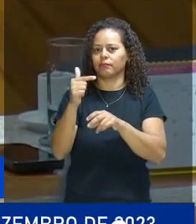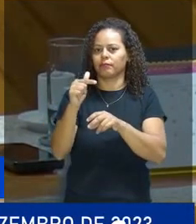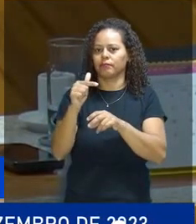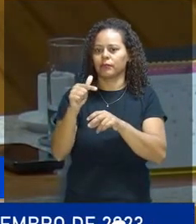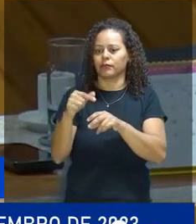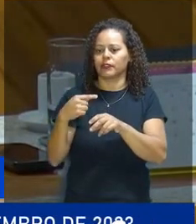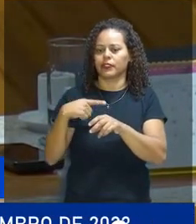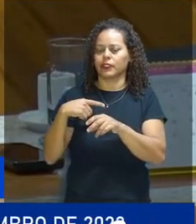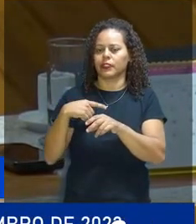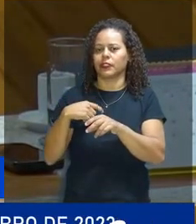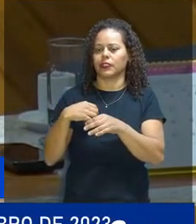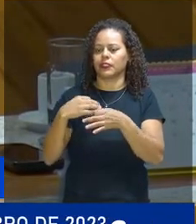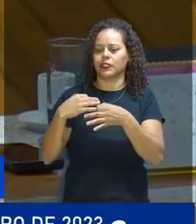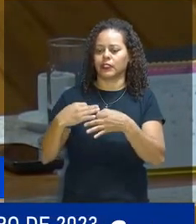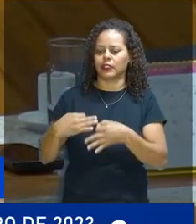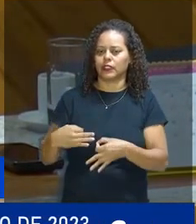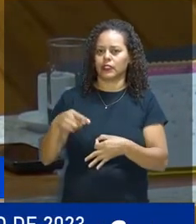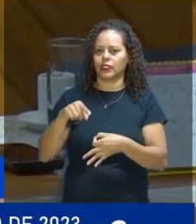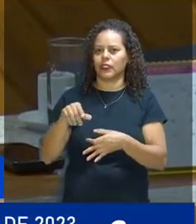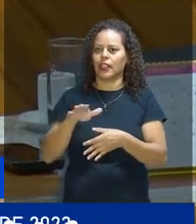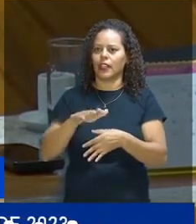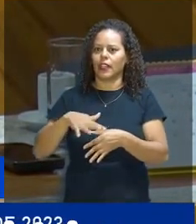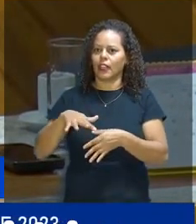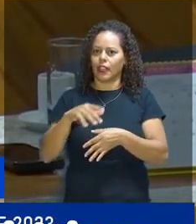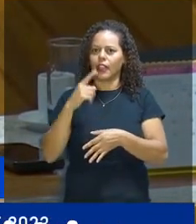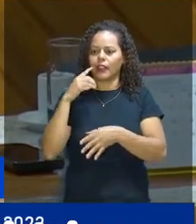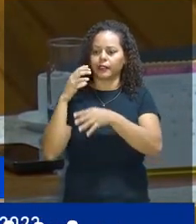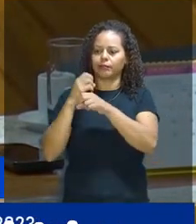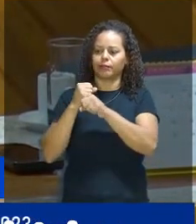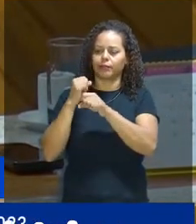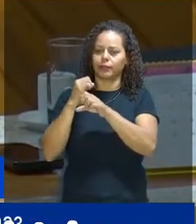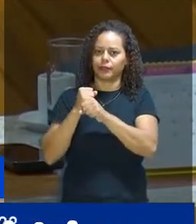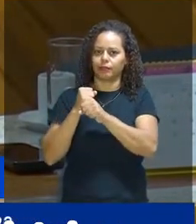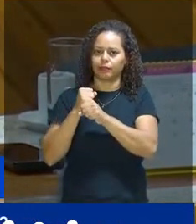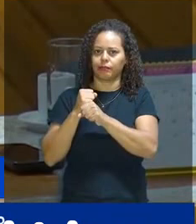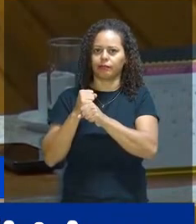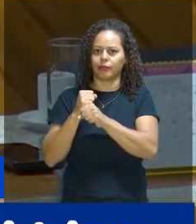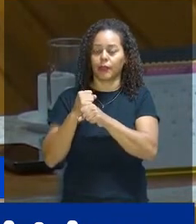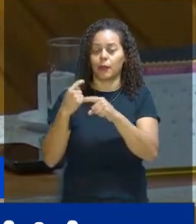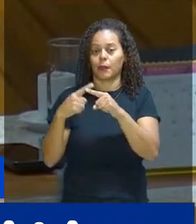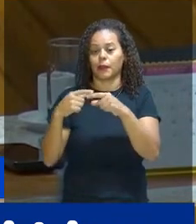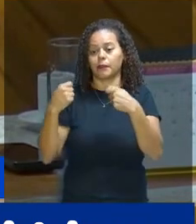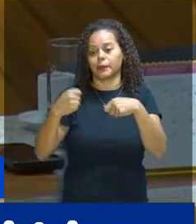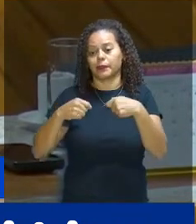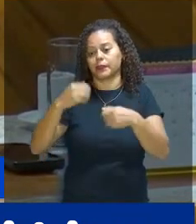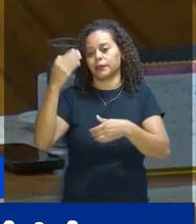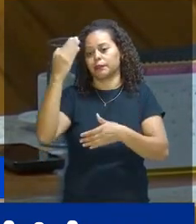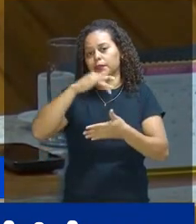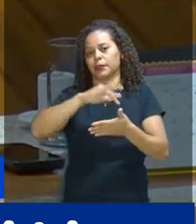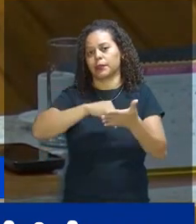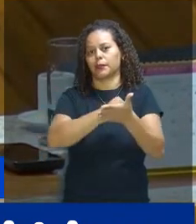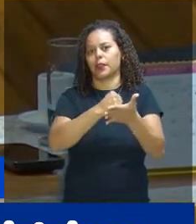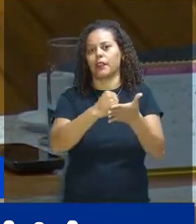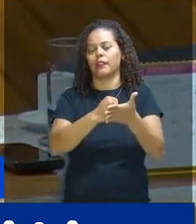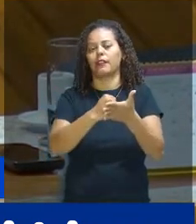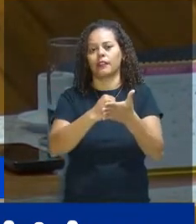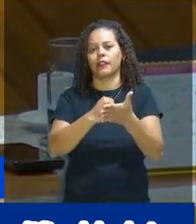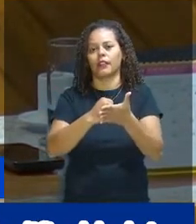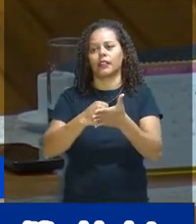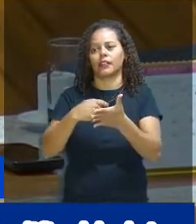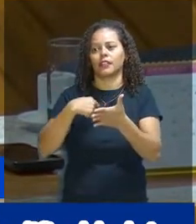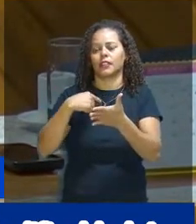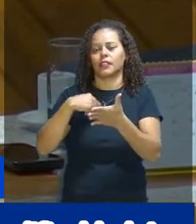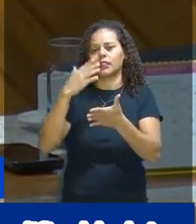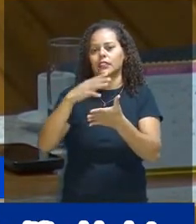análise contábil no que se refere às contas de candidatos e partidos, principalmente quando todos